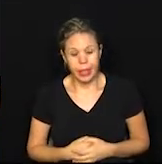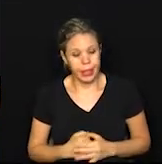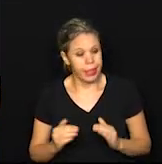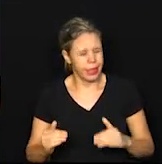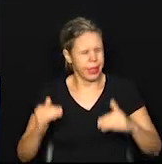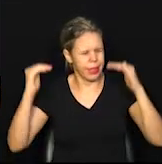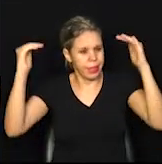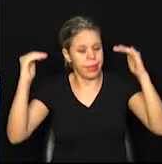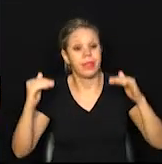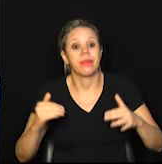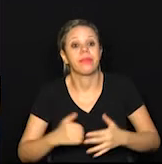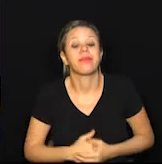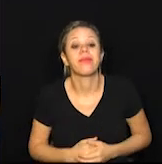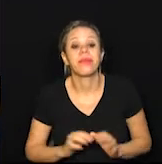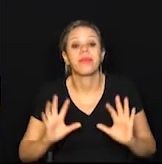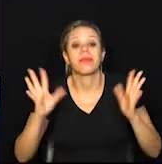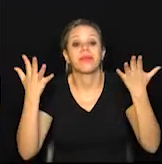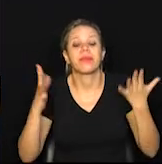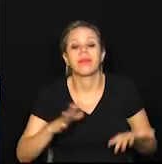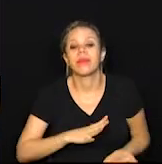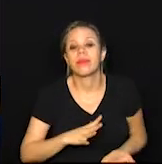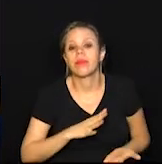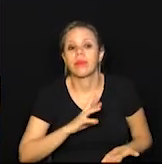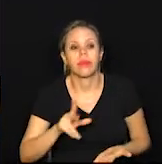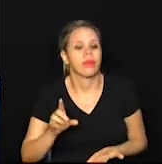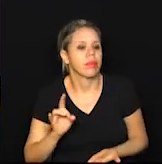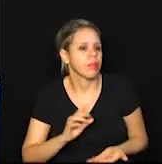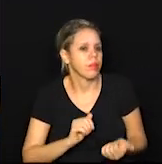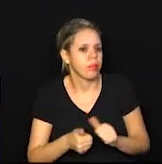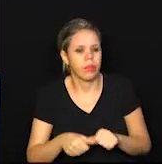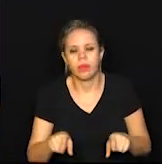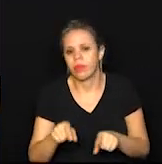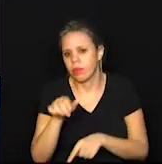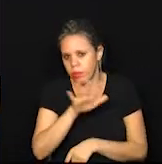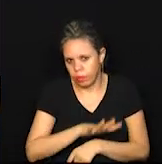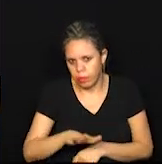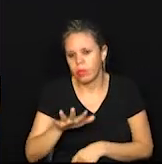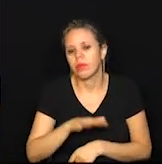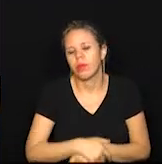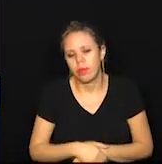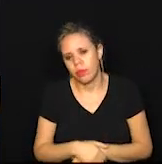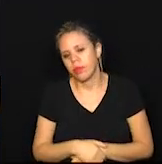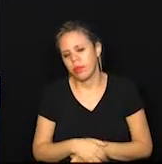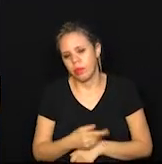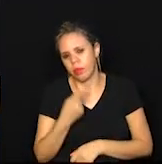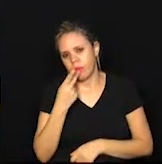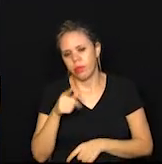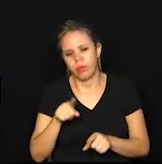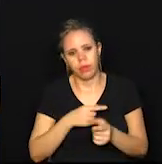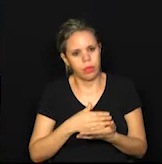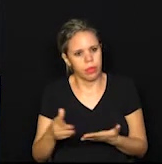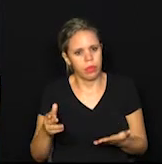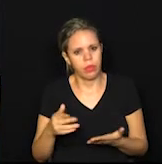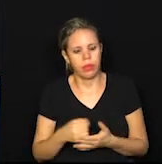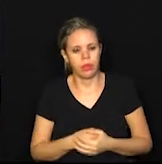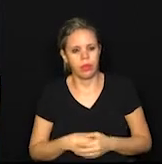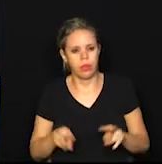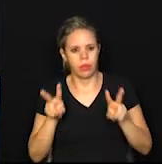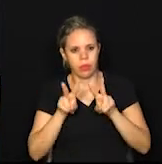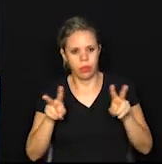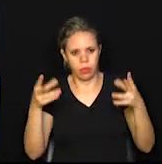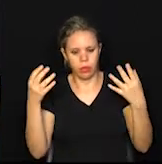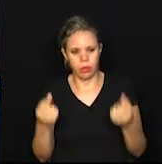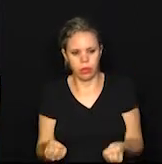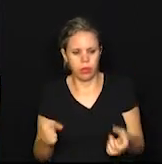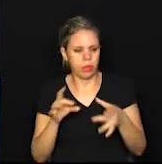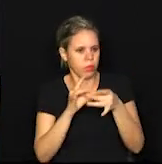passo para eventos da cidade, não só de esporte, mas no geral. E como eu falei até no começo, a viabilidade de